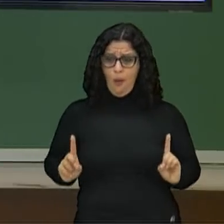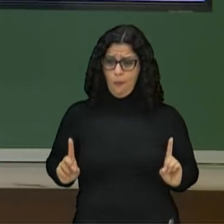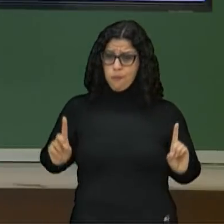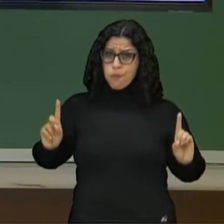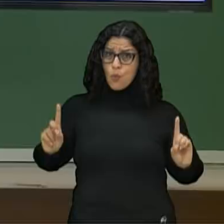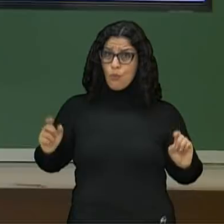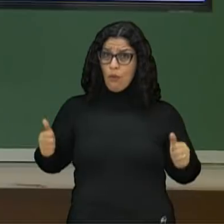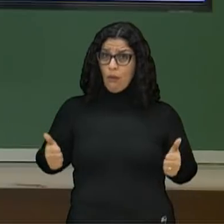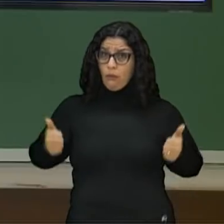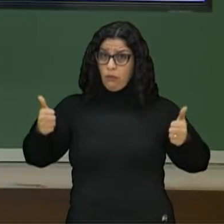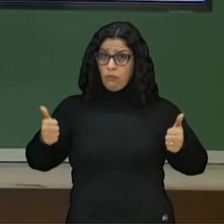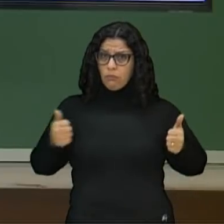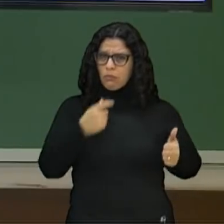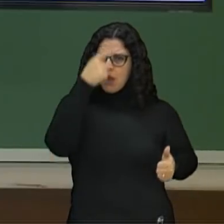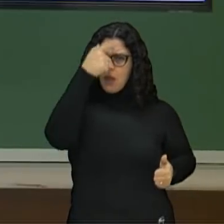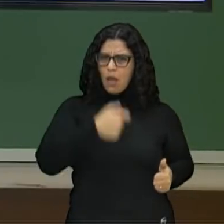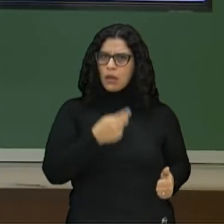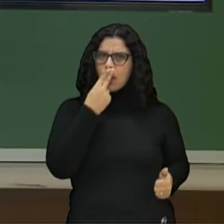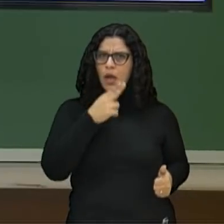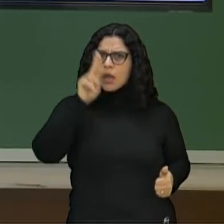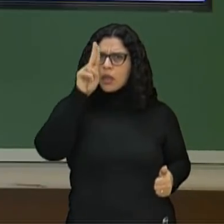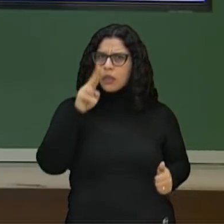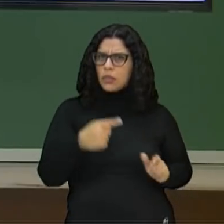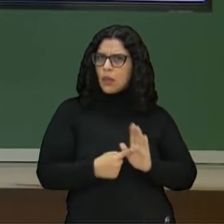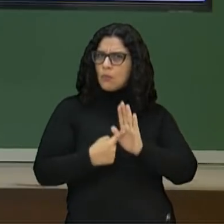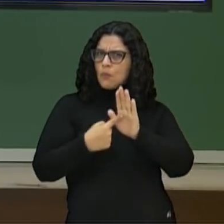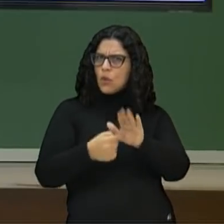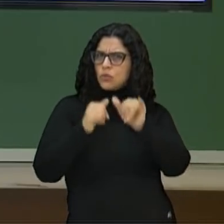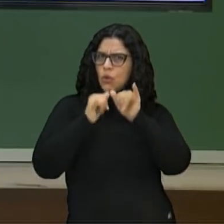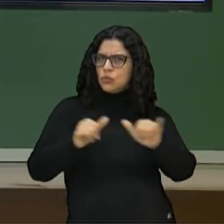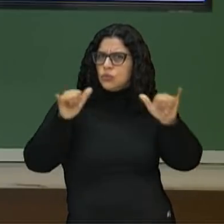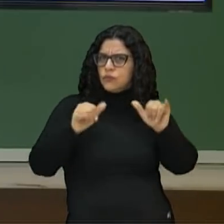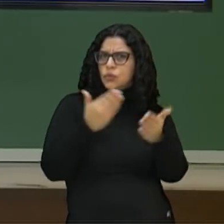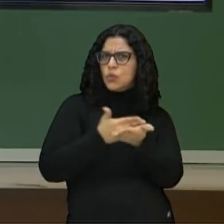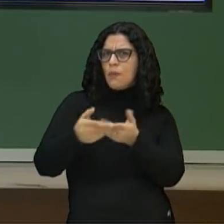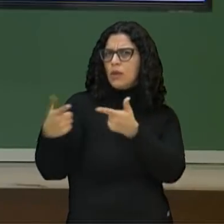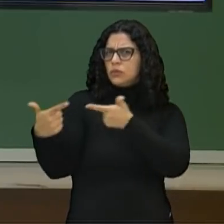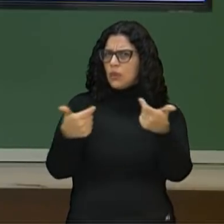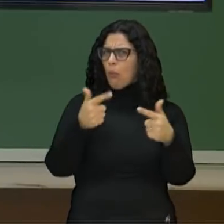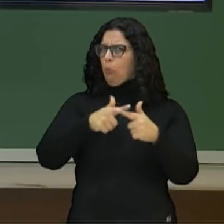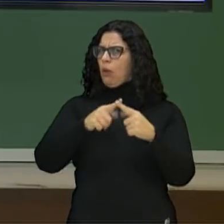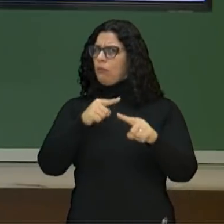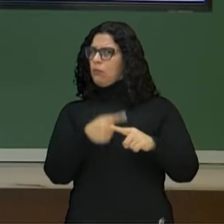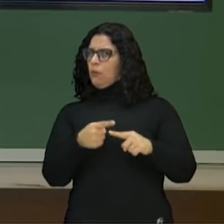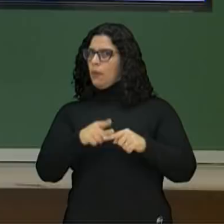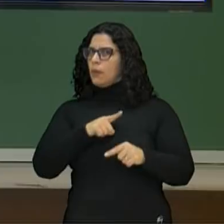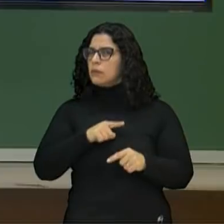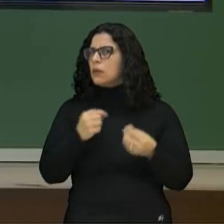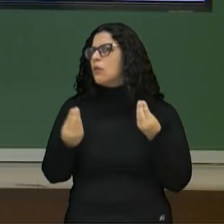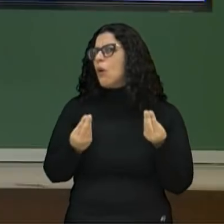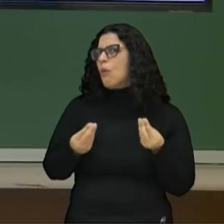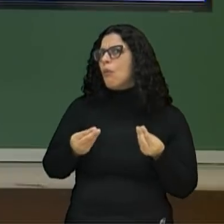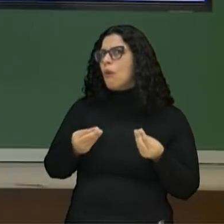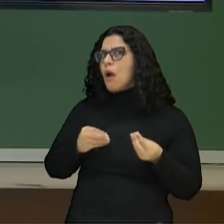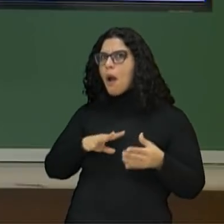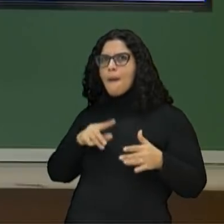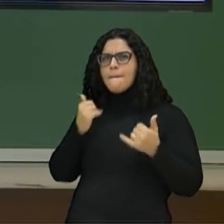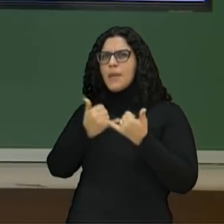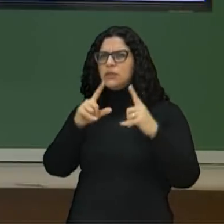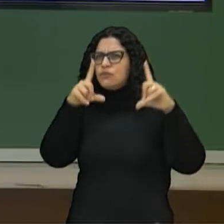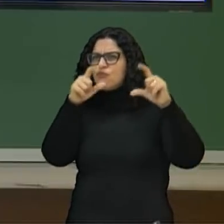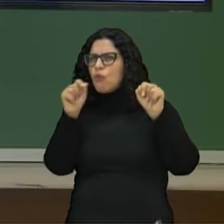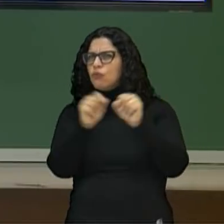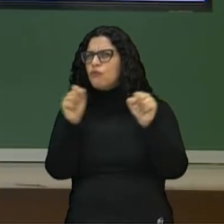Torre Eiffel sendo divulgada no início da guerra, nesse primeiro ano de guerra? Que impacto essa foto